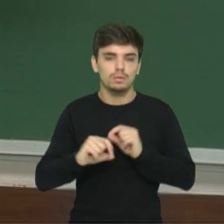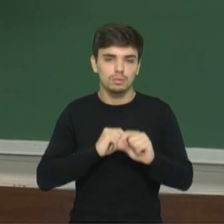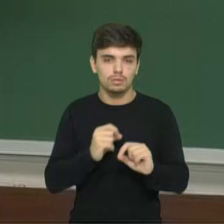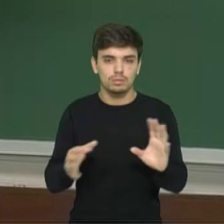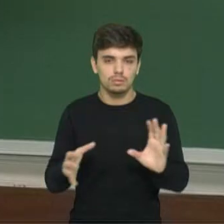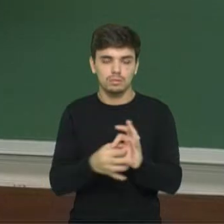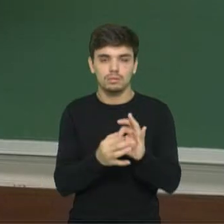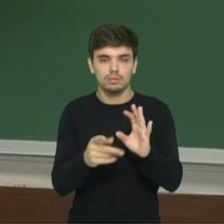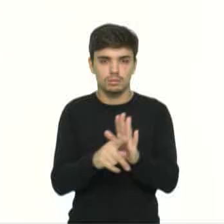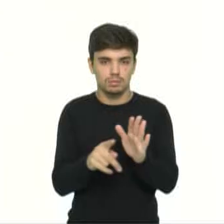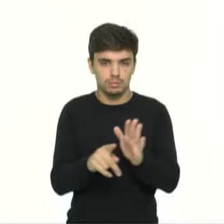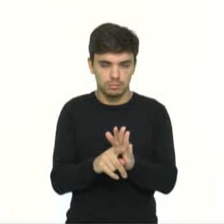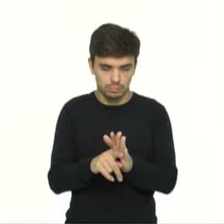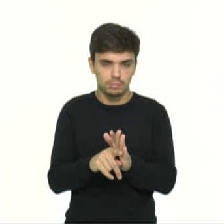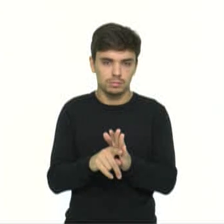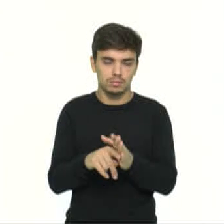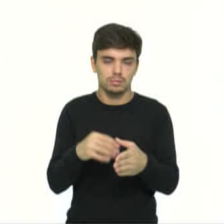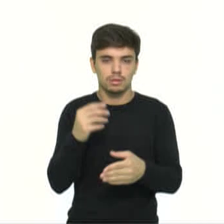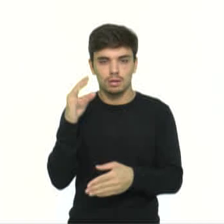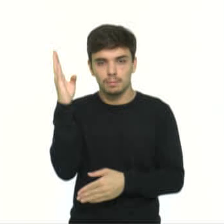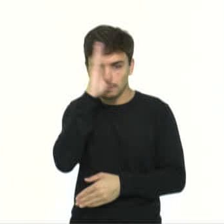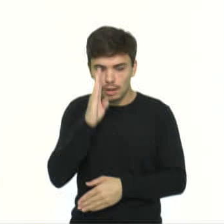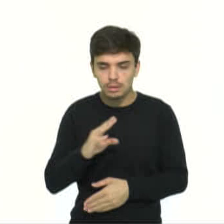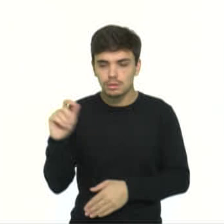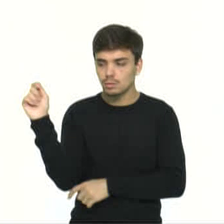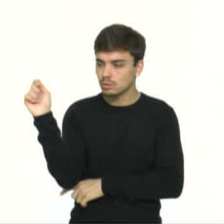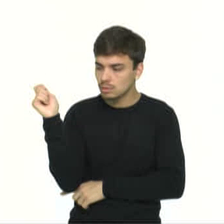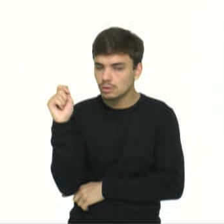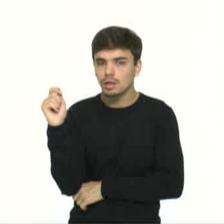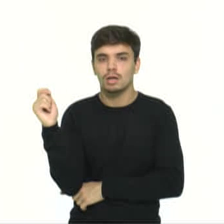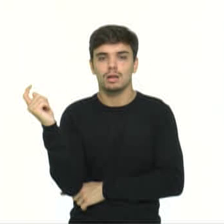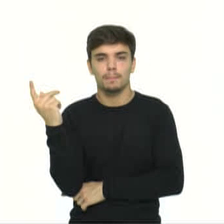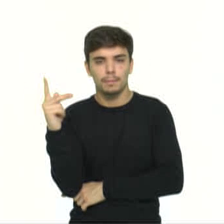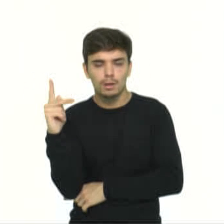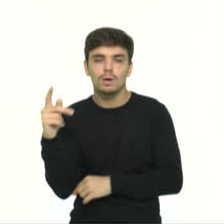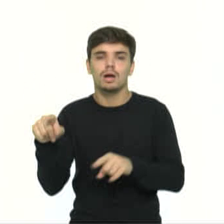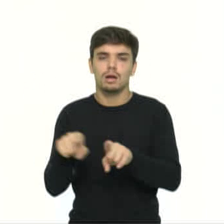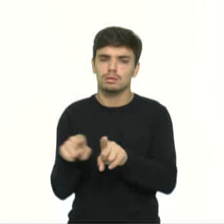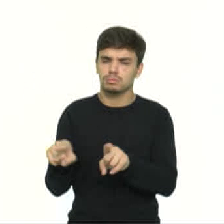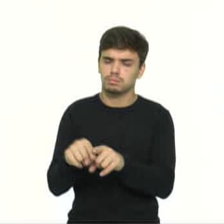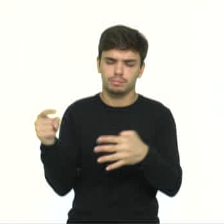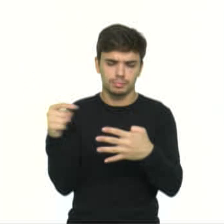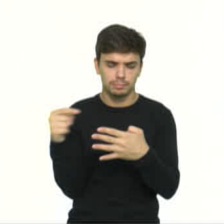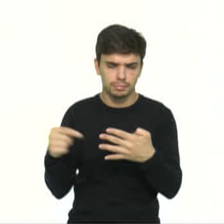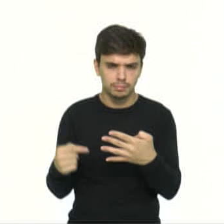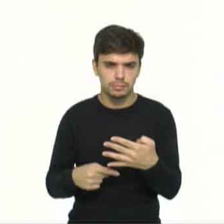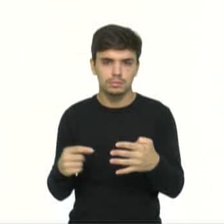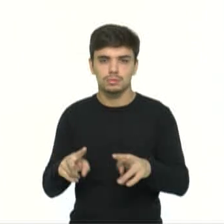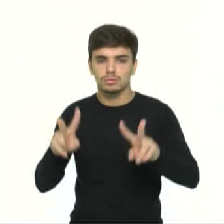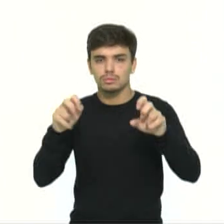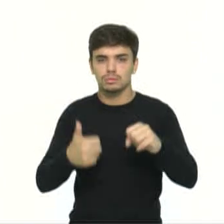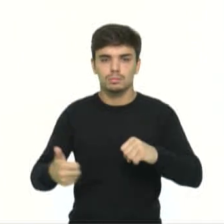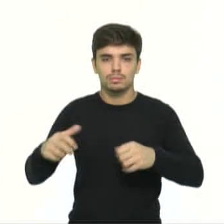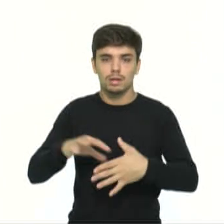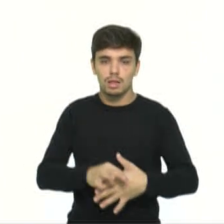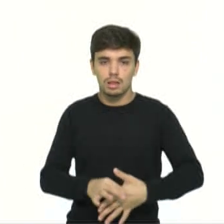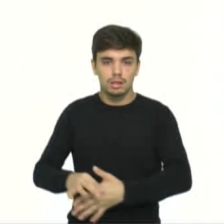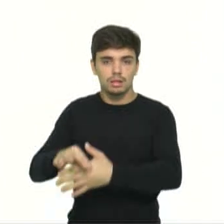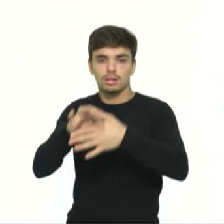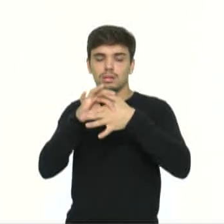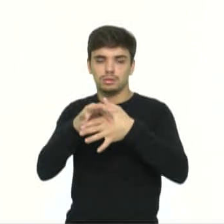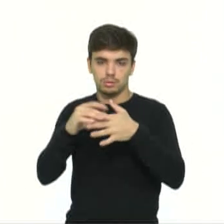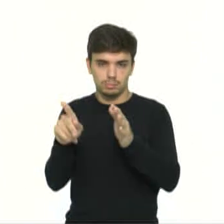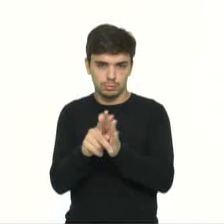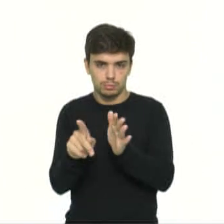aliança político-militar, né, entre Brasil, Argentina, Paraguai, Uruguai, Chile, né, sob a liderança do Chile, foi o Chile que